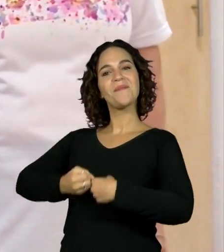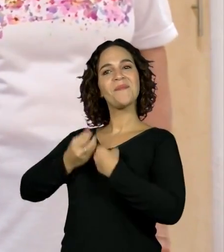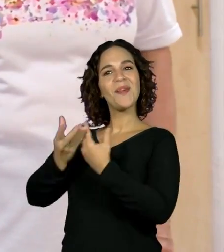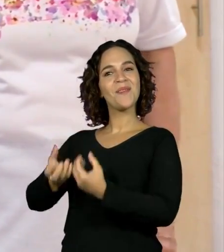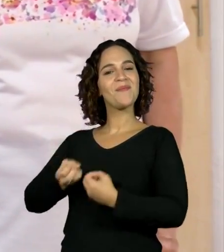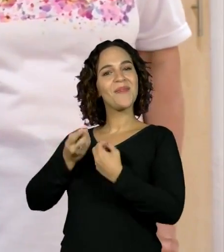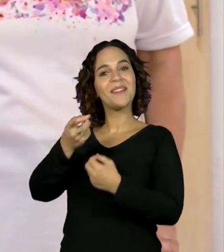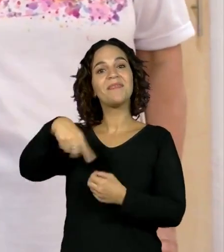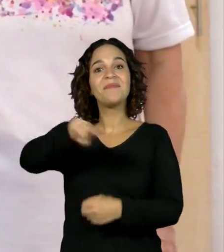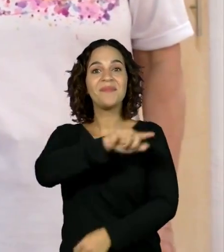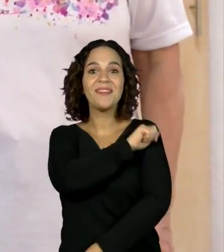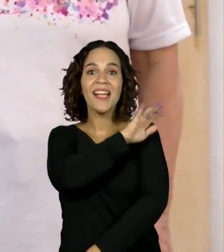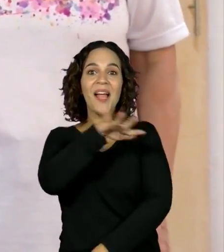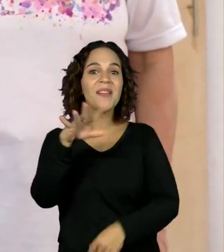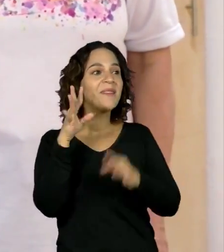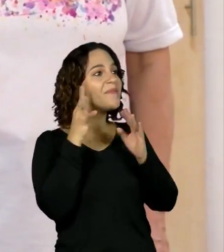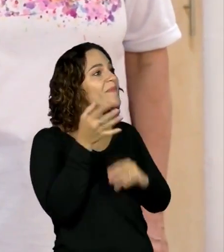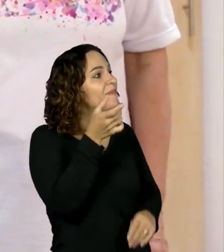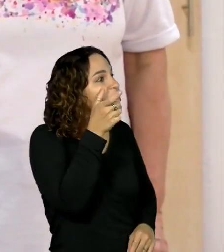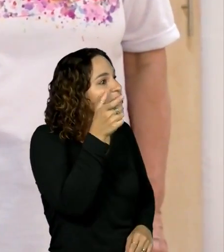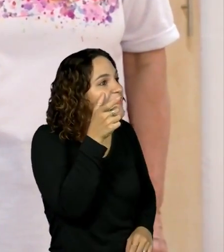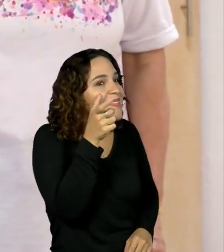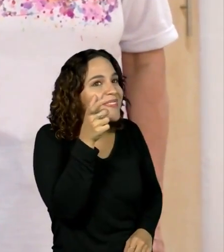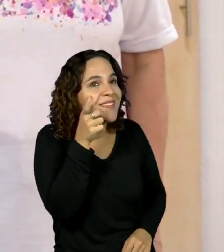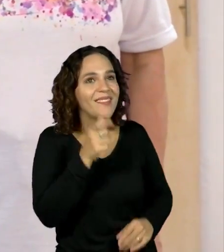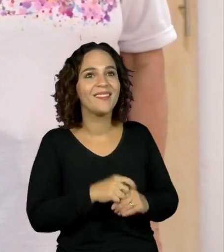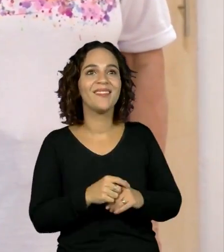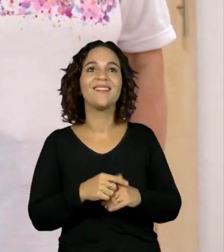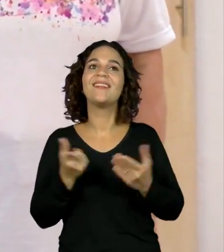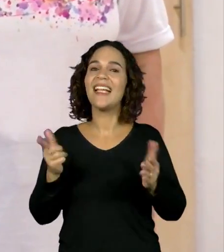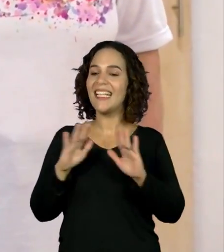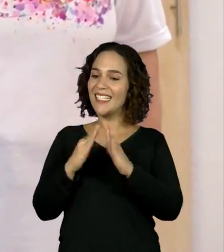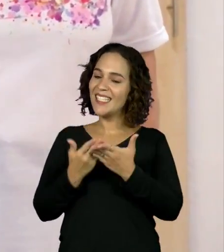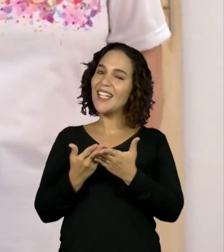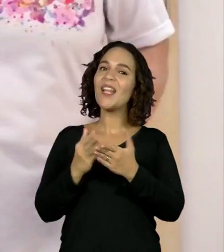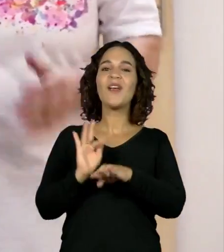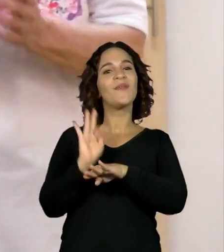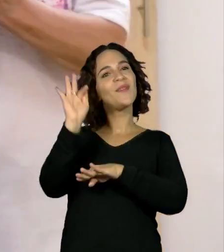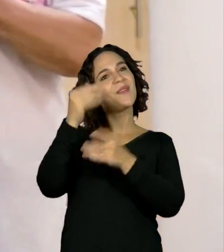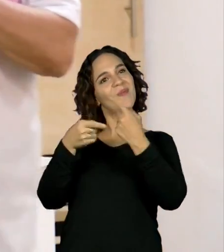a obra para os colegas. Vou para a escola para ter um futuro brilhante.